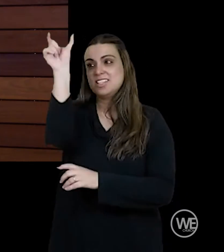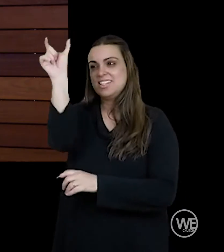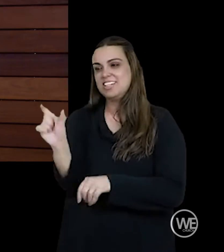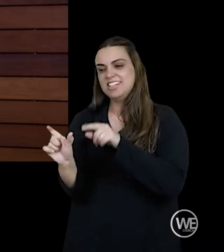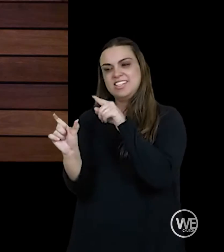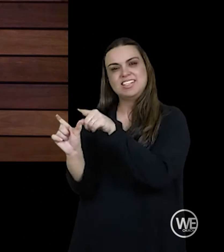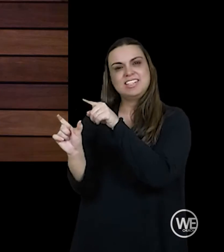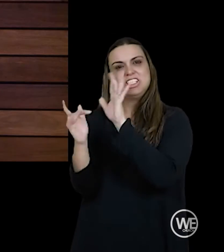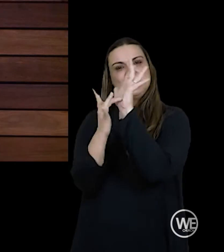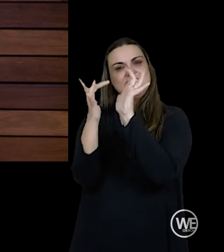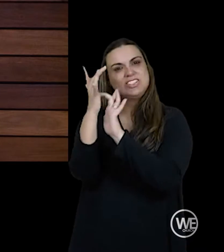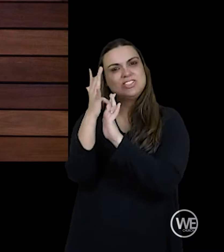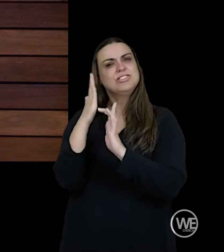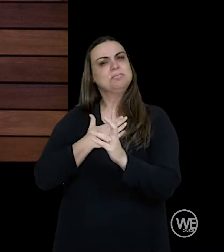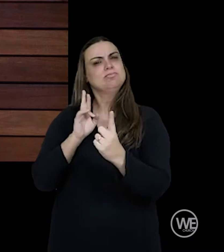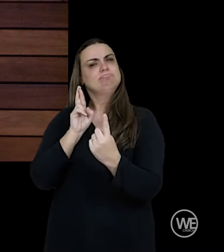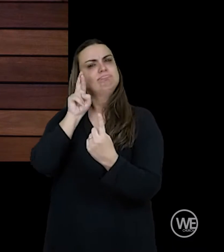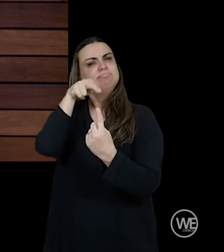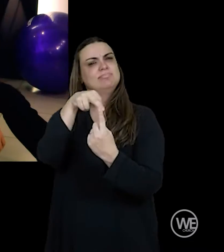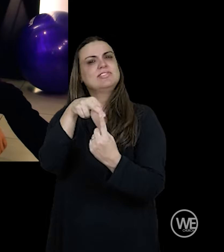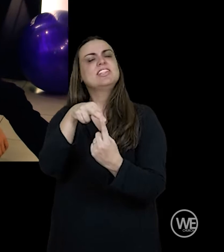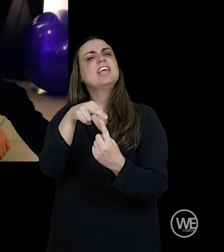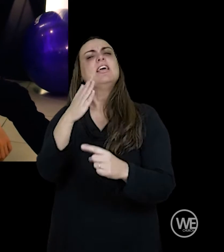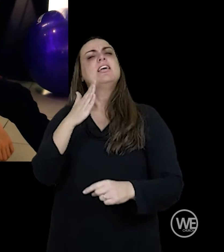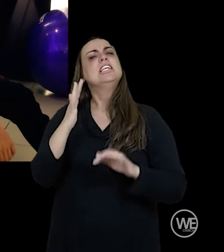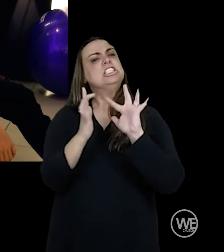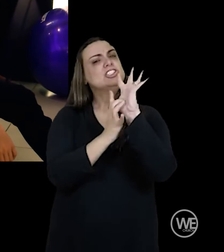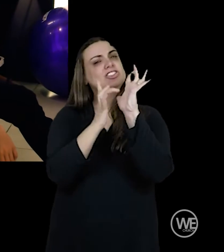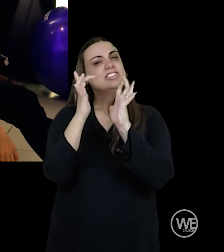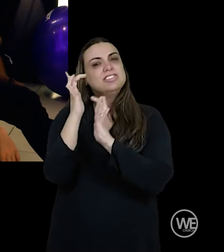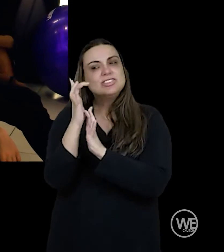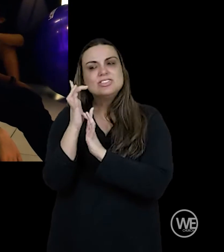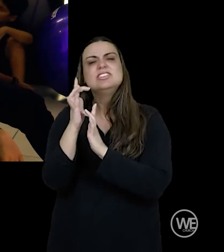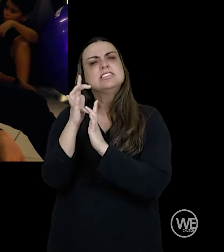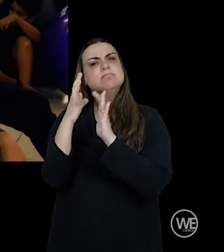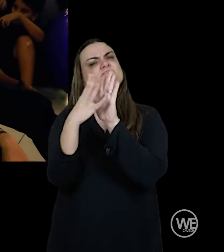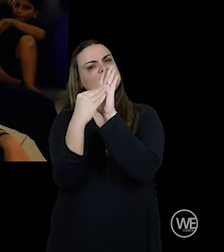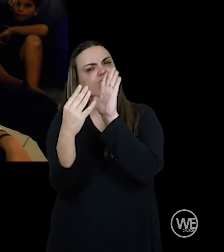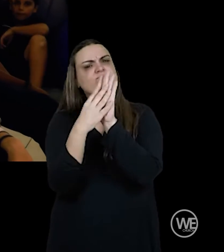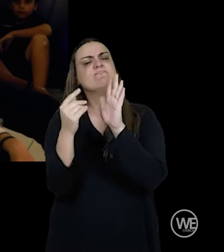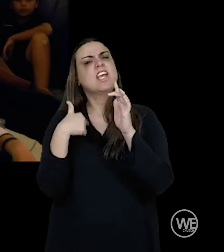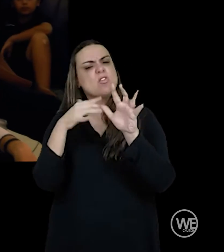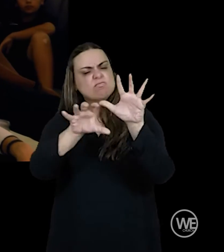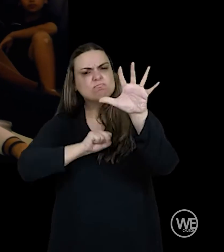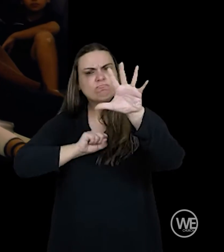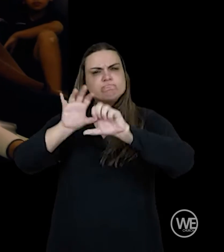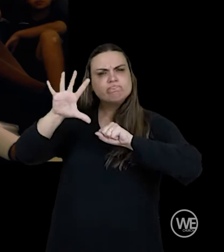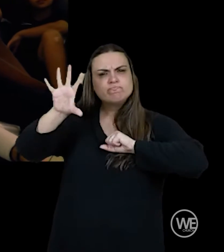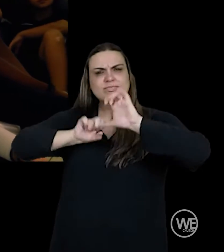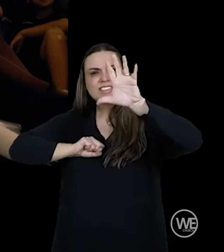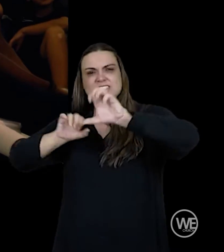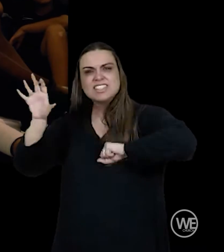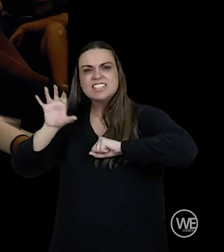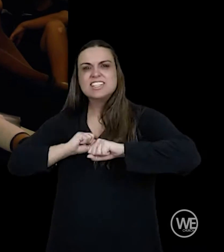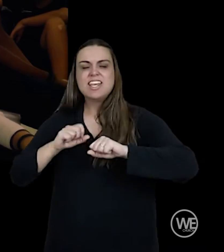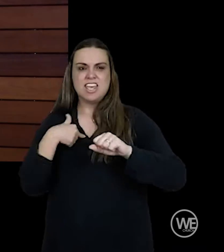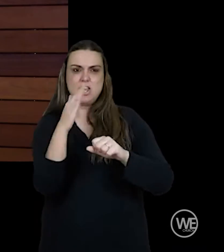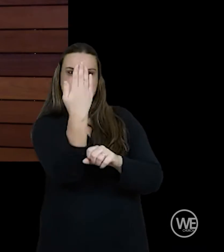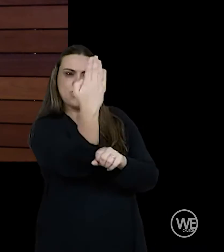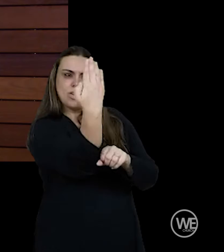é a minha referência. Eu busco em Jesus aquilo que eu quero para mim. Eu tento olhar para o